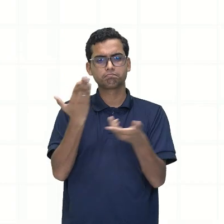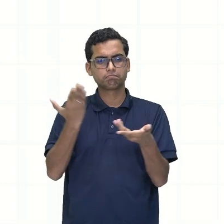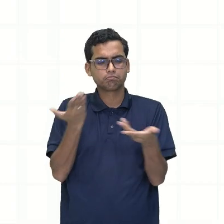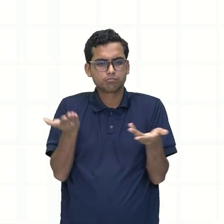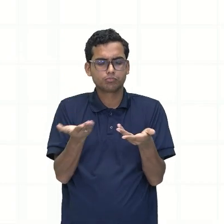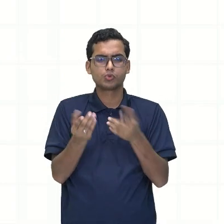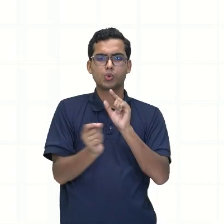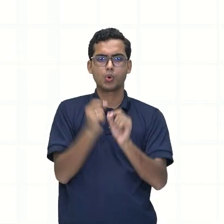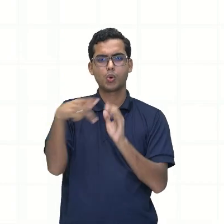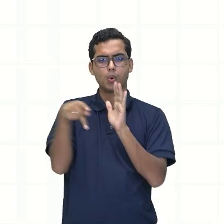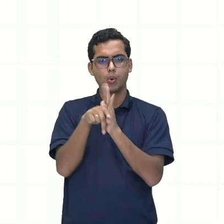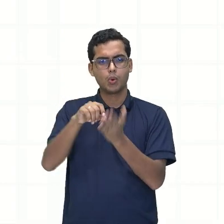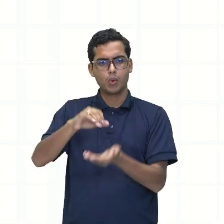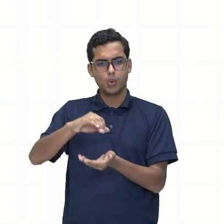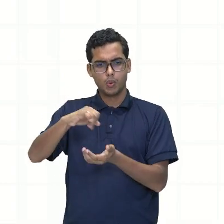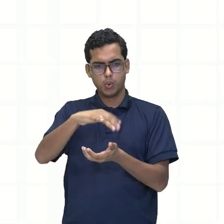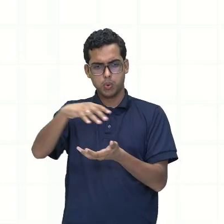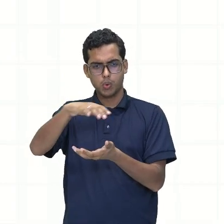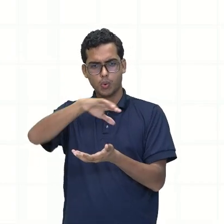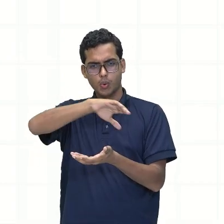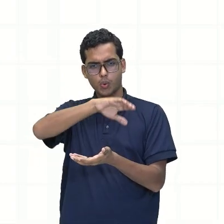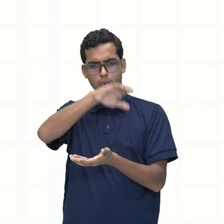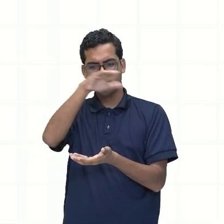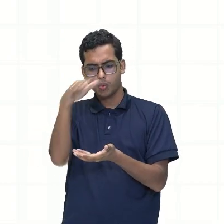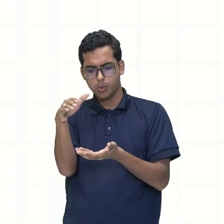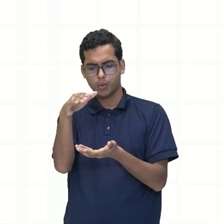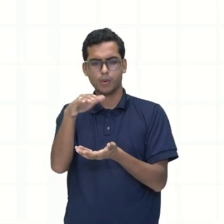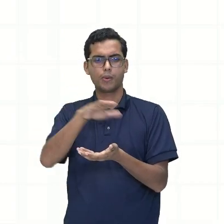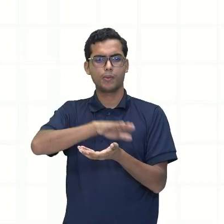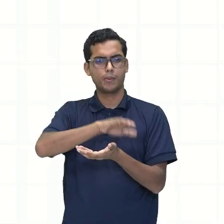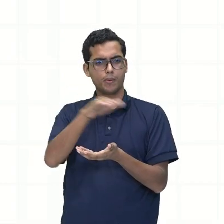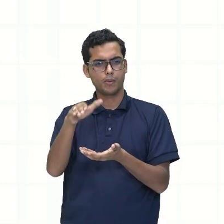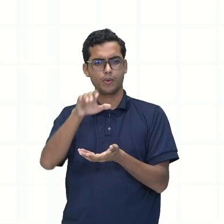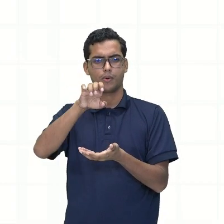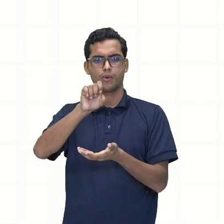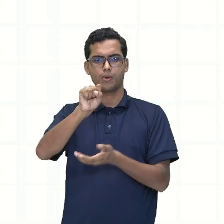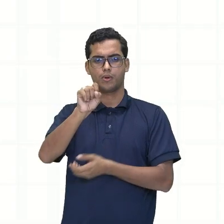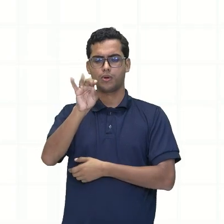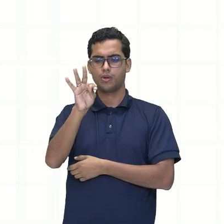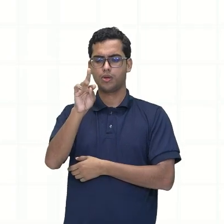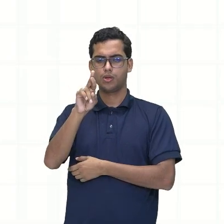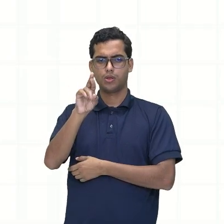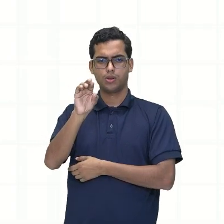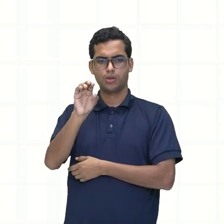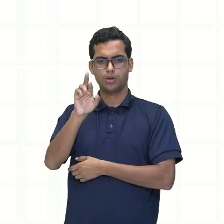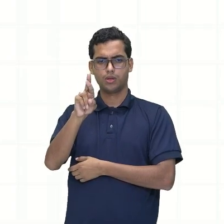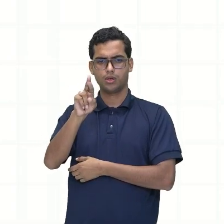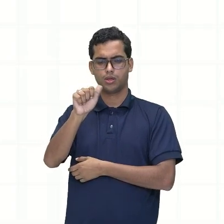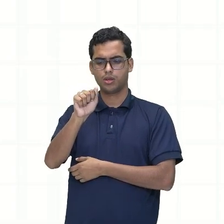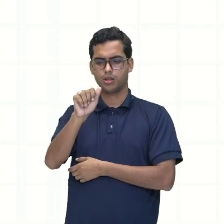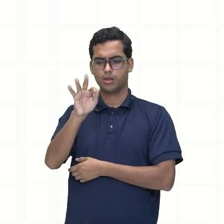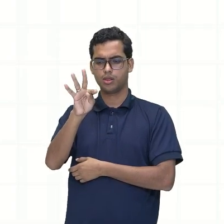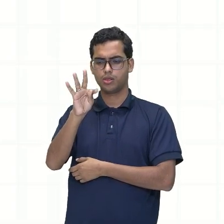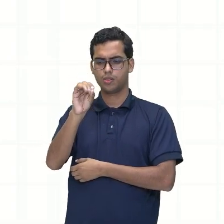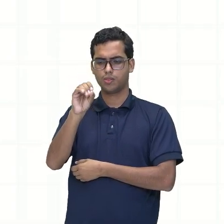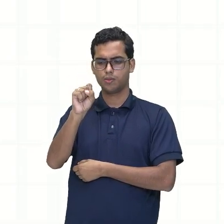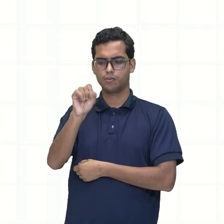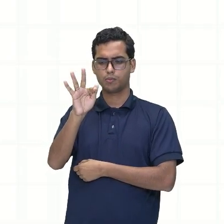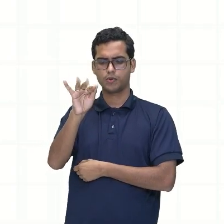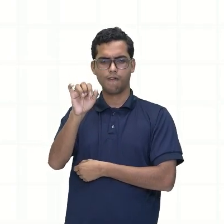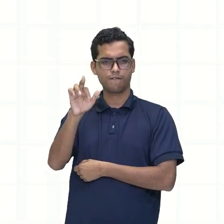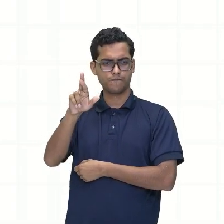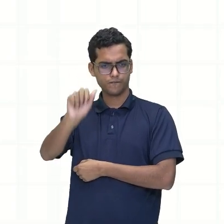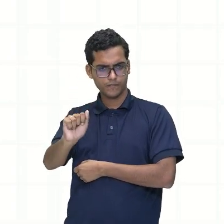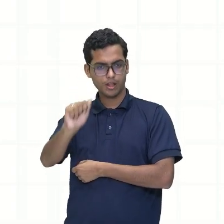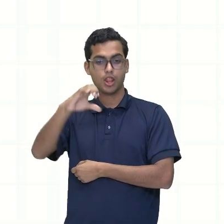próxima, que é a região mais próxima da superfície da Terra. E o restante do ozônio vai estar onde?